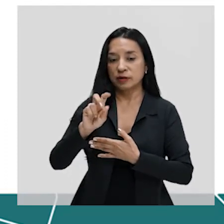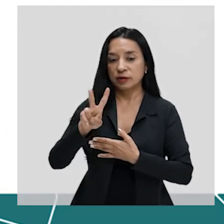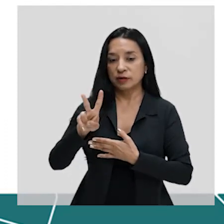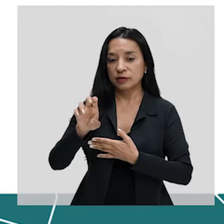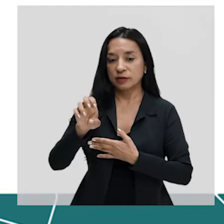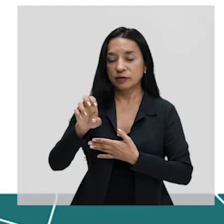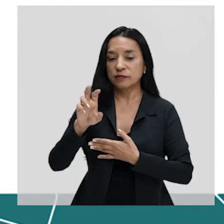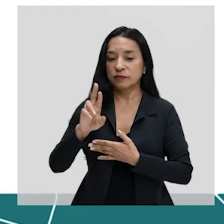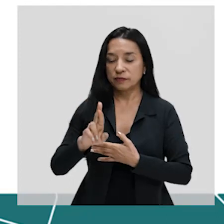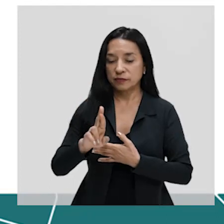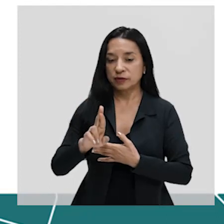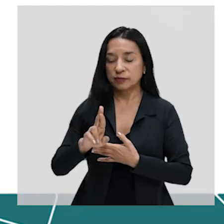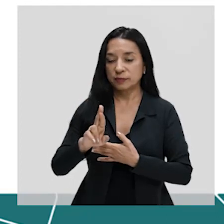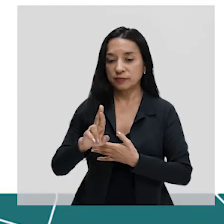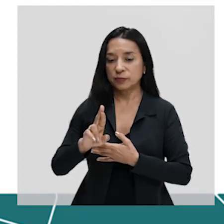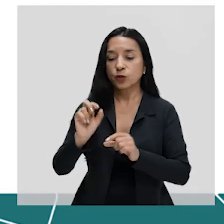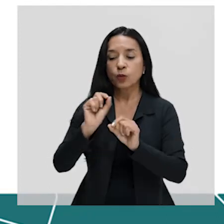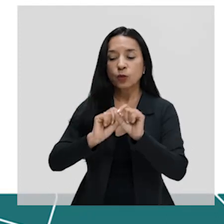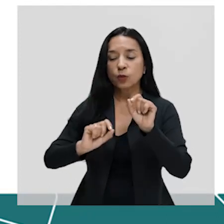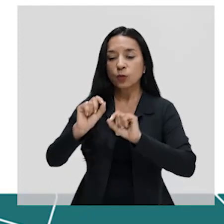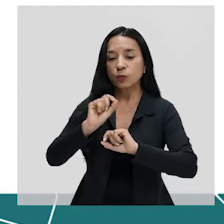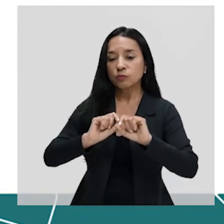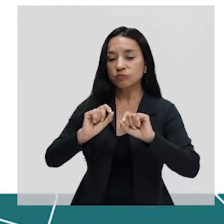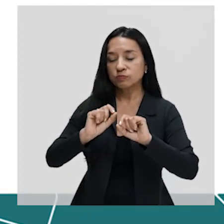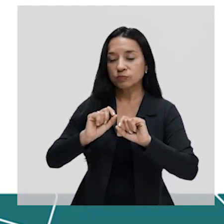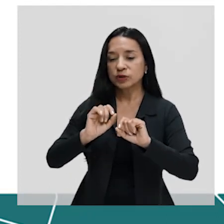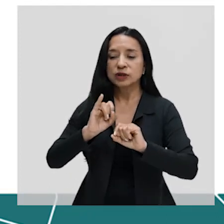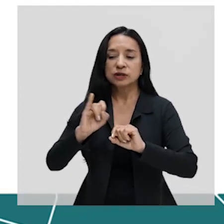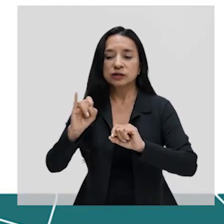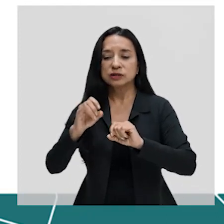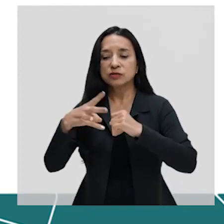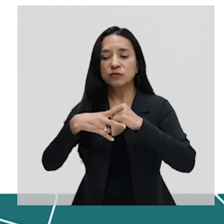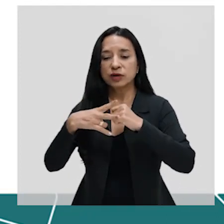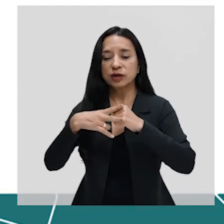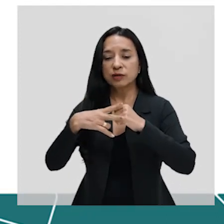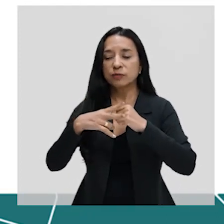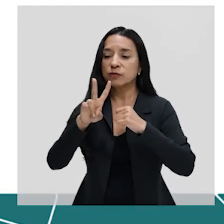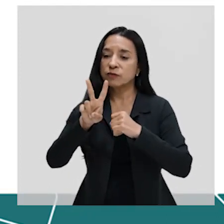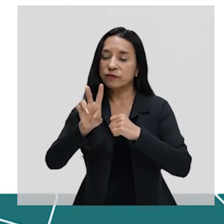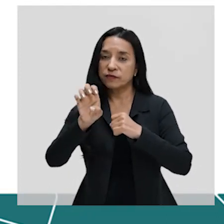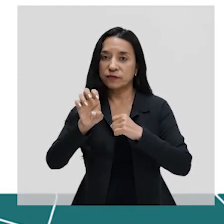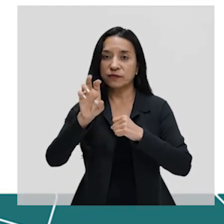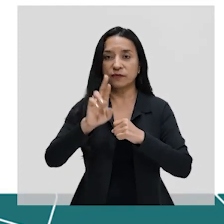verbo ver. Então, se fosse o verbo ver aqui, o empresário,